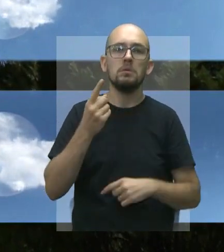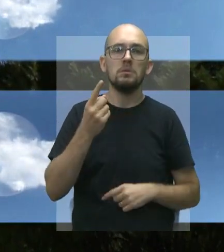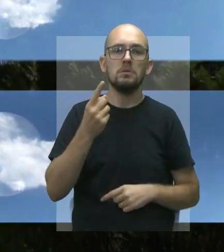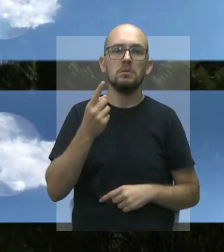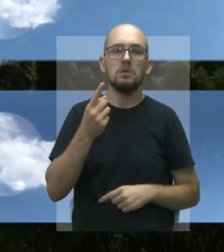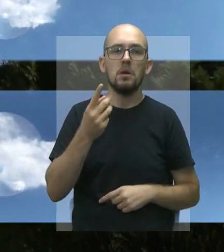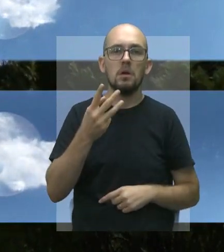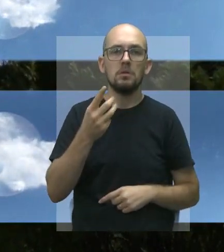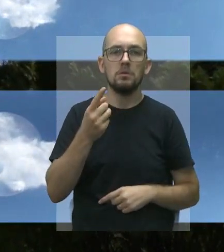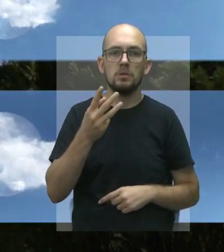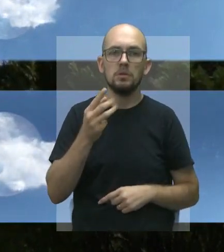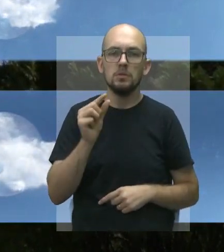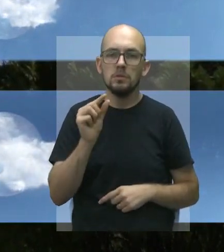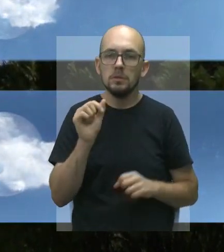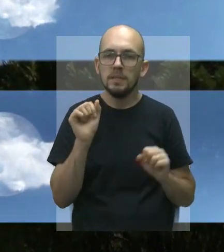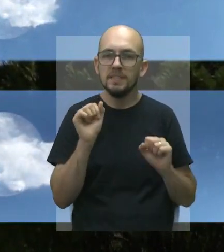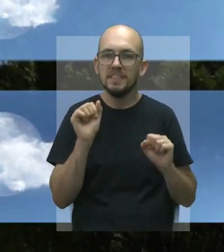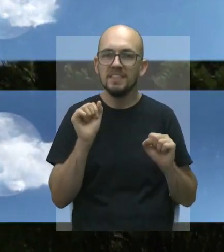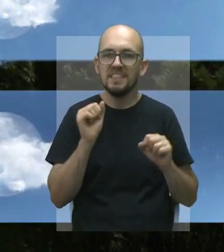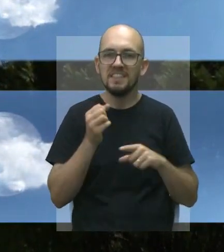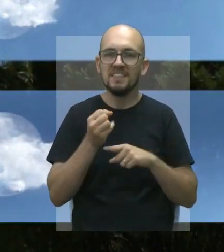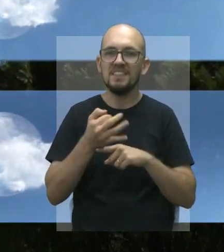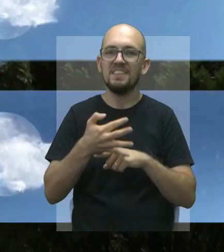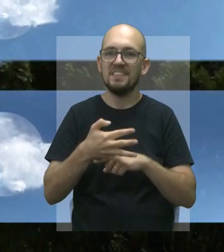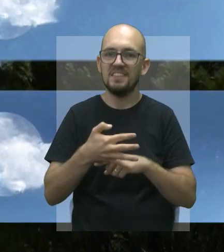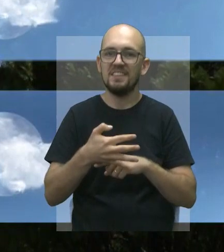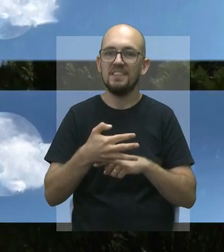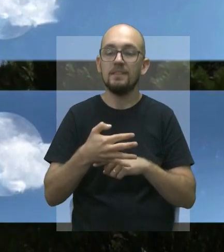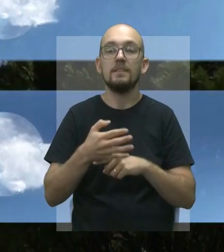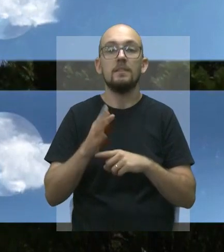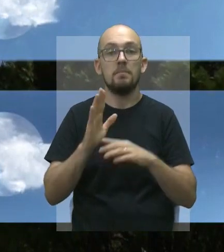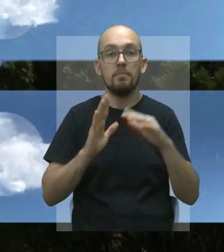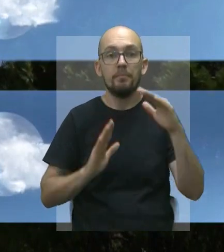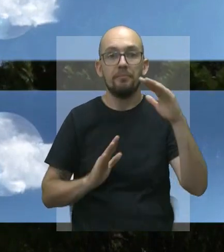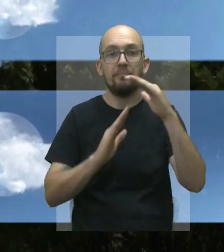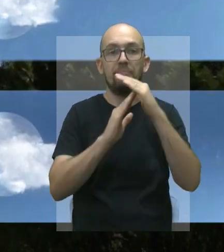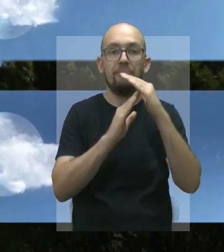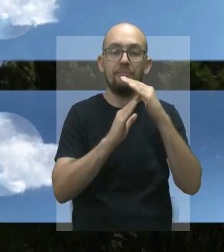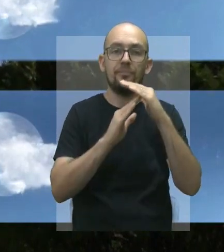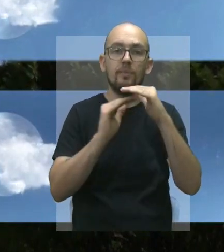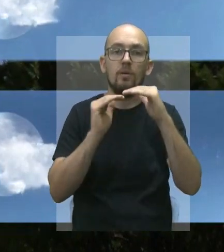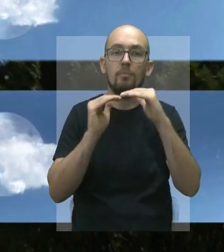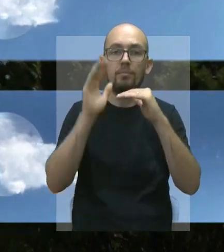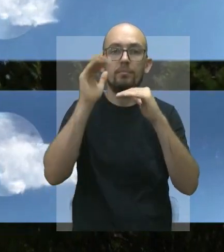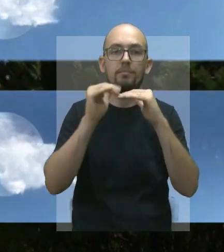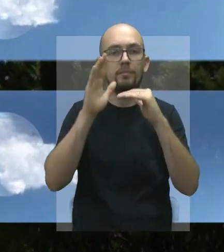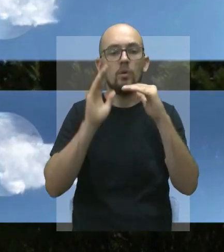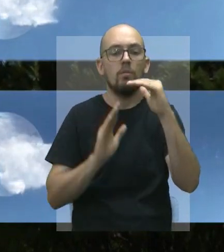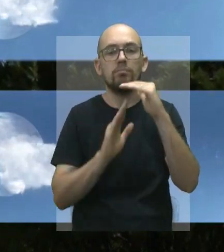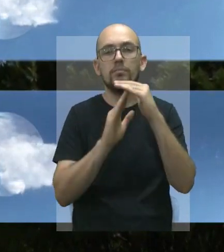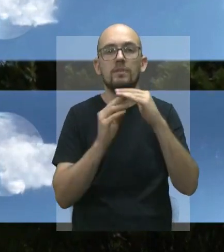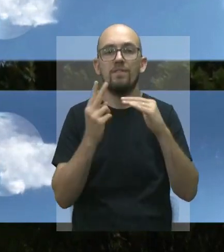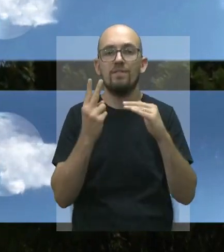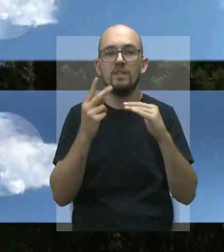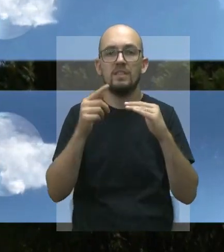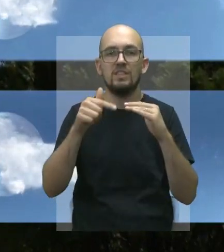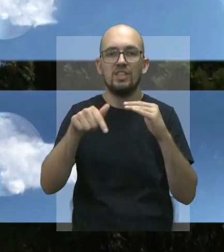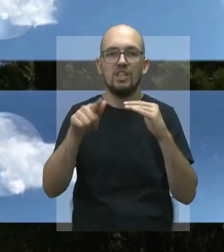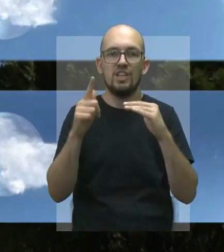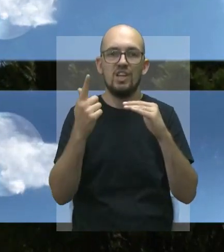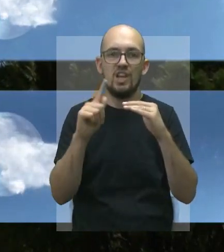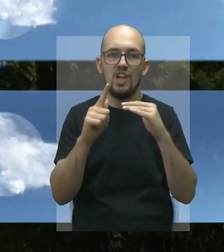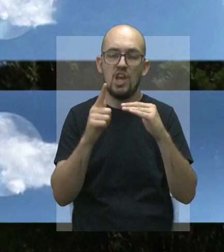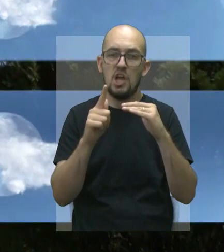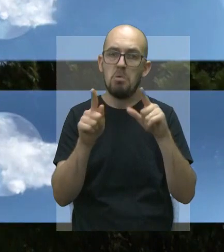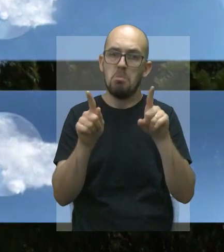de mínima, vai estar friozinho durante a madrugada. A máxima não deve ultrapassar os 27 graus e também